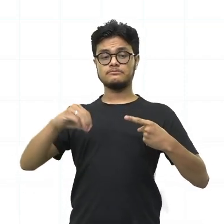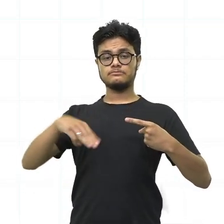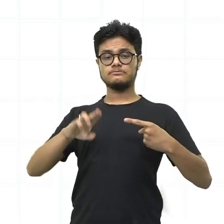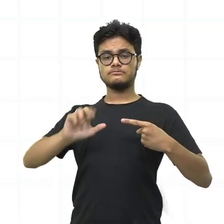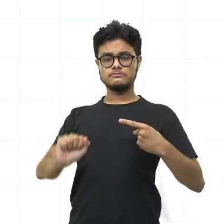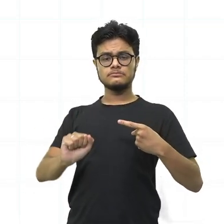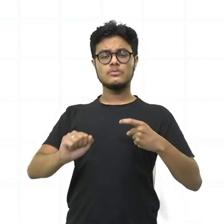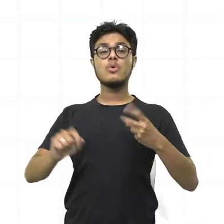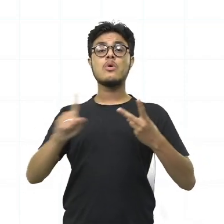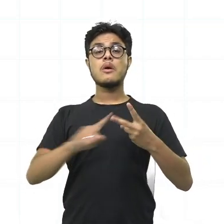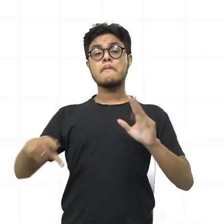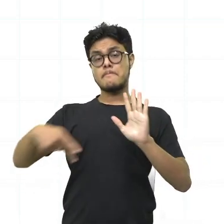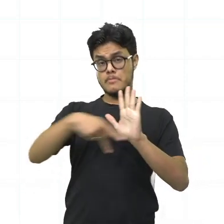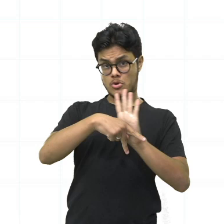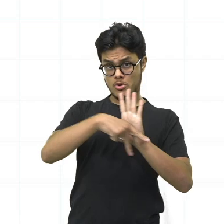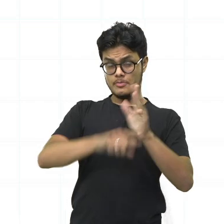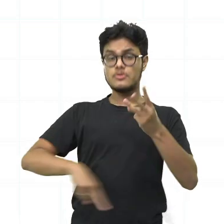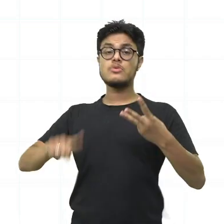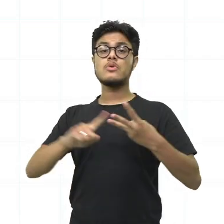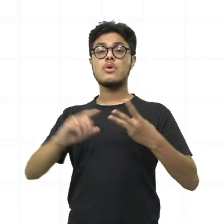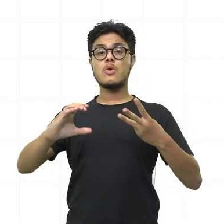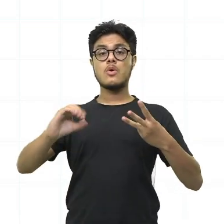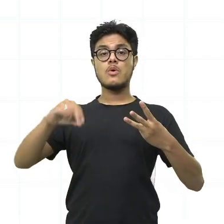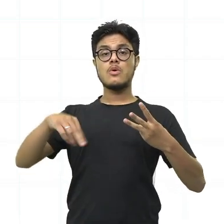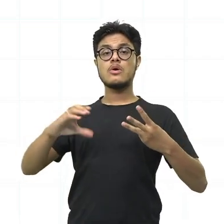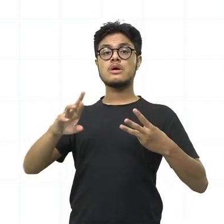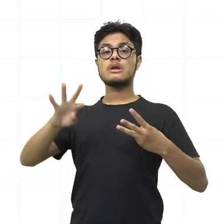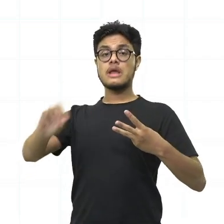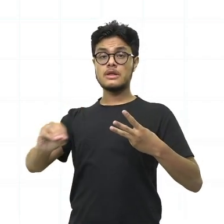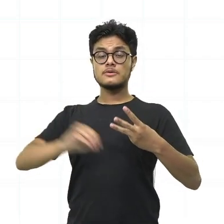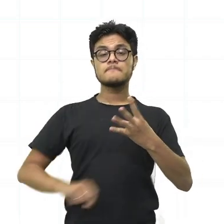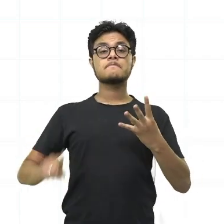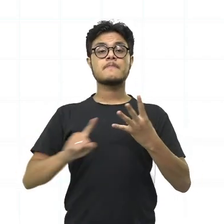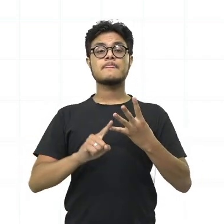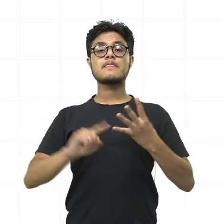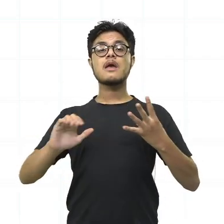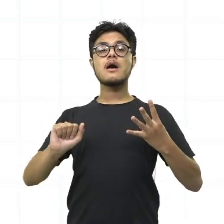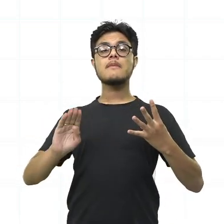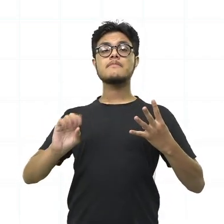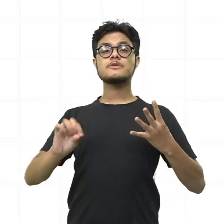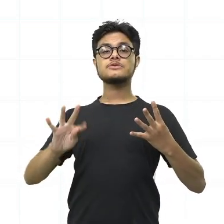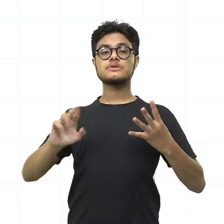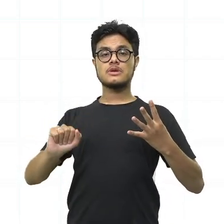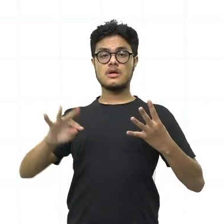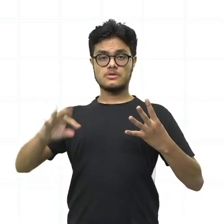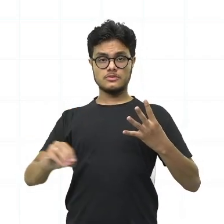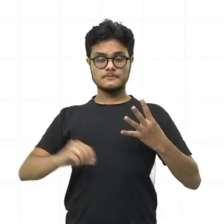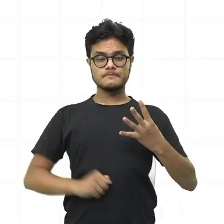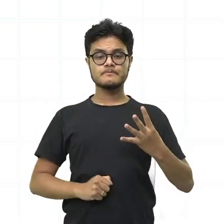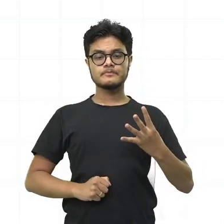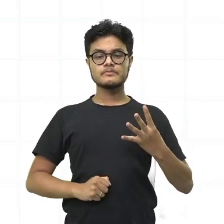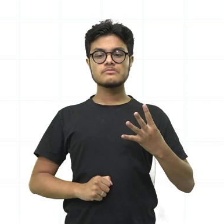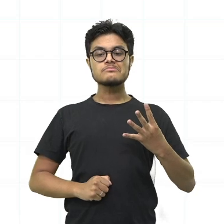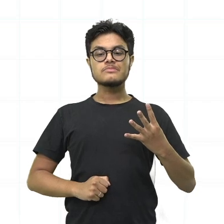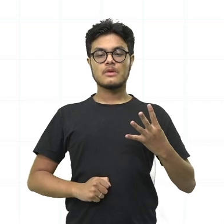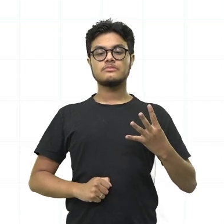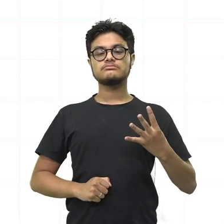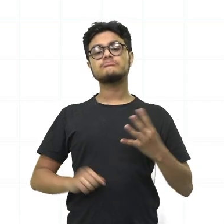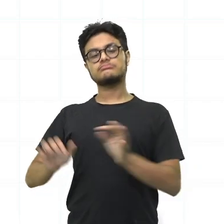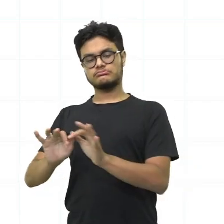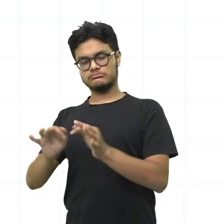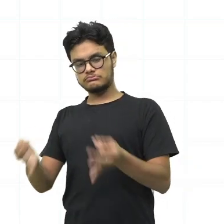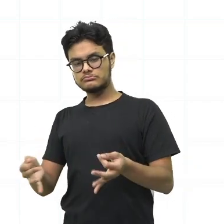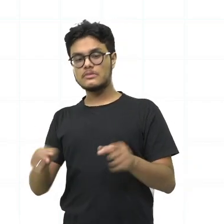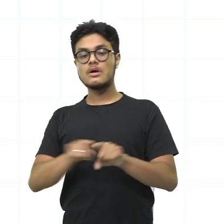próprio, concreto ou abstrato, primitivo ou derivado, simples ou